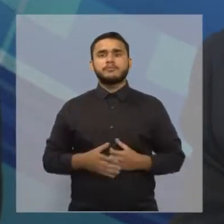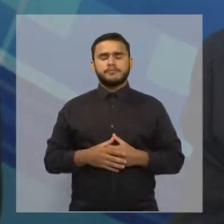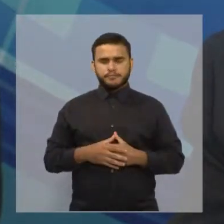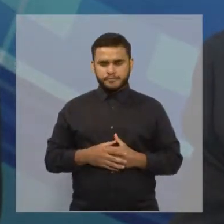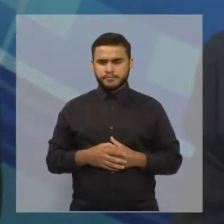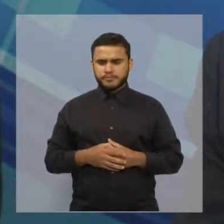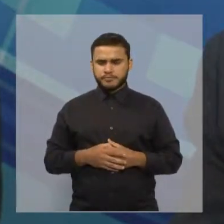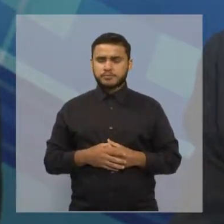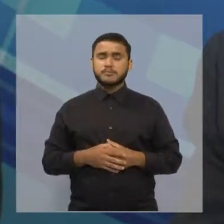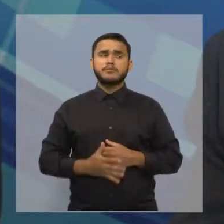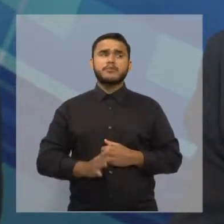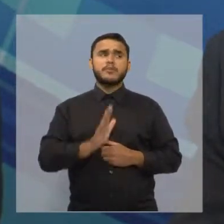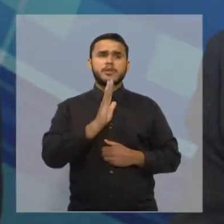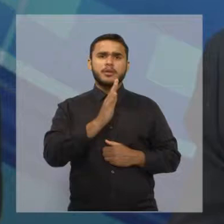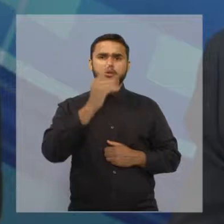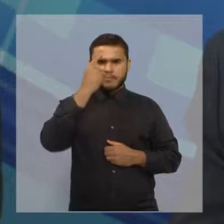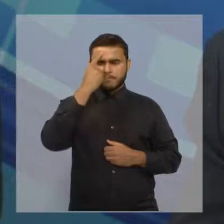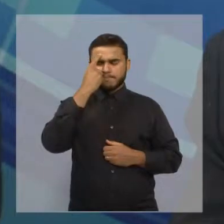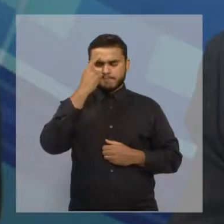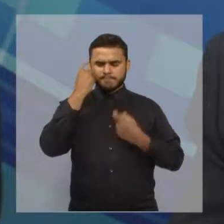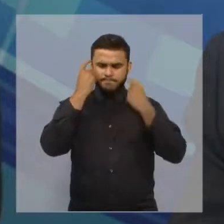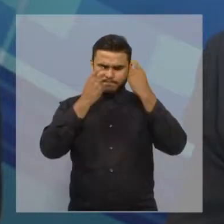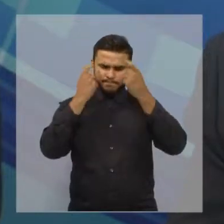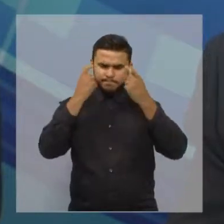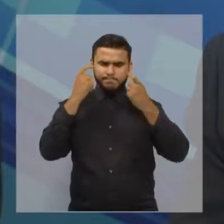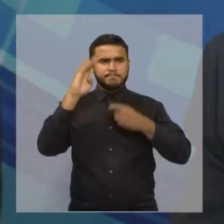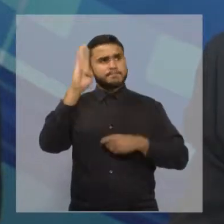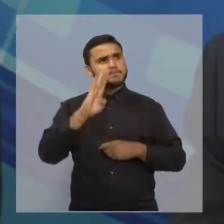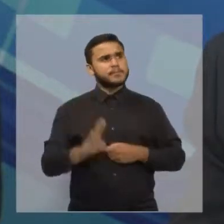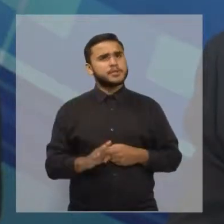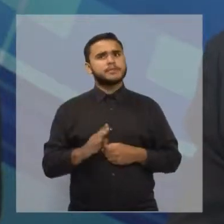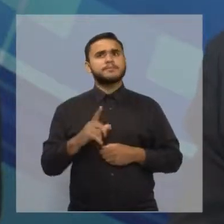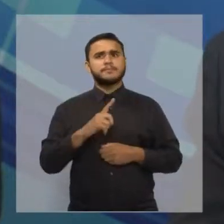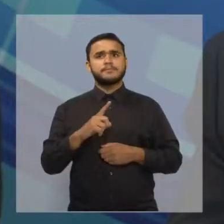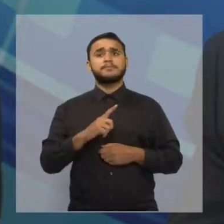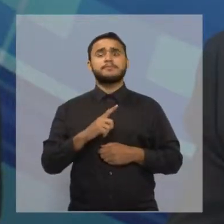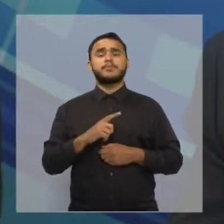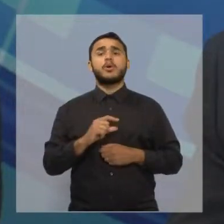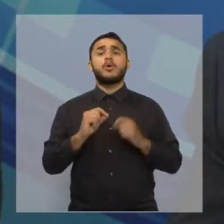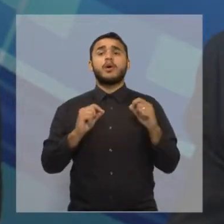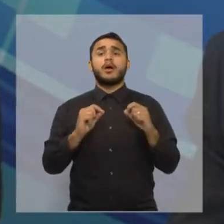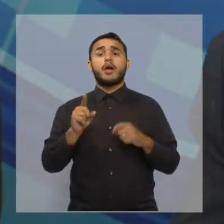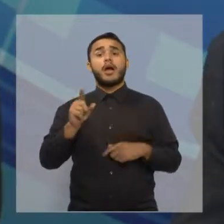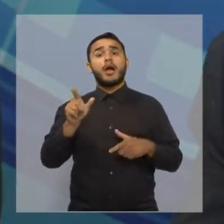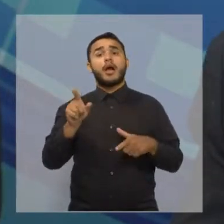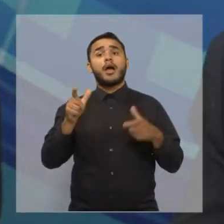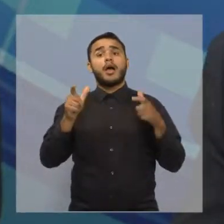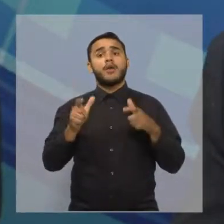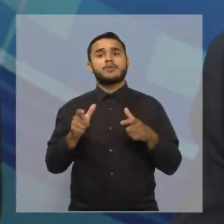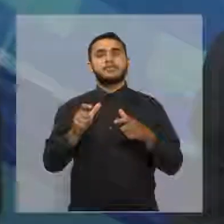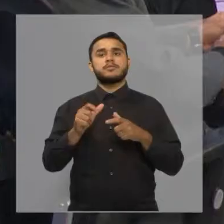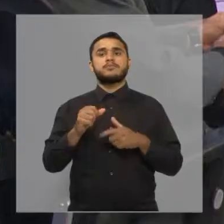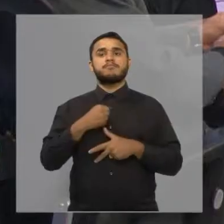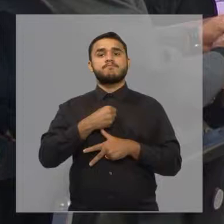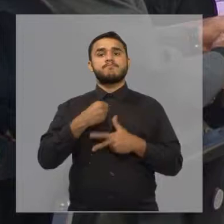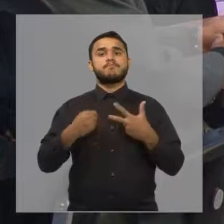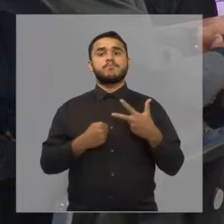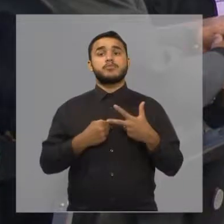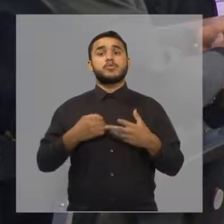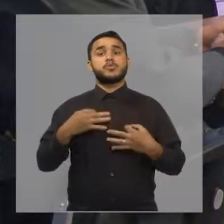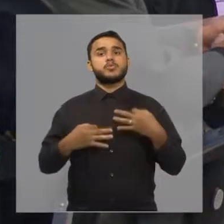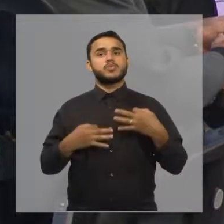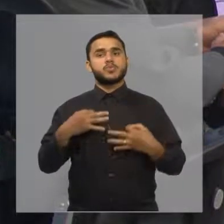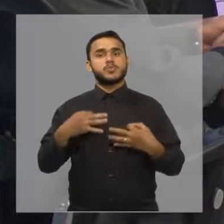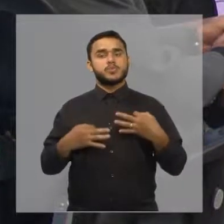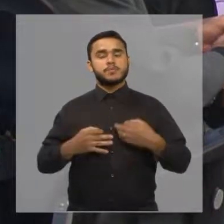que abuso de autoridade mais preocupante no Brasil, hoje, está no Supremo Tribunal Federal. O